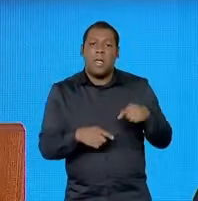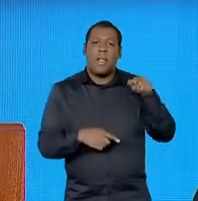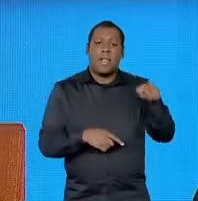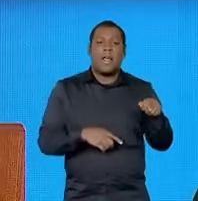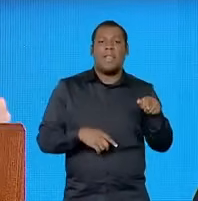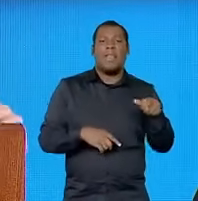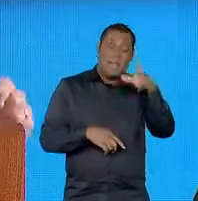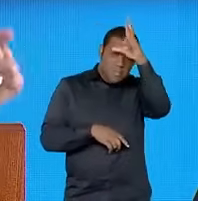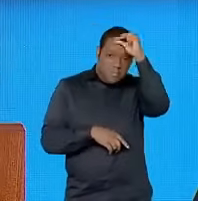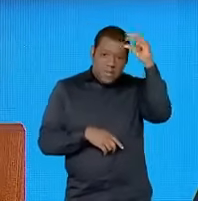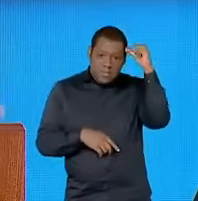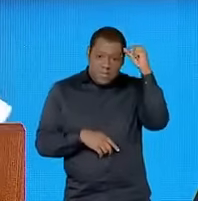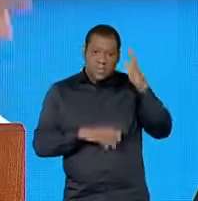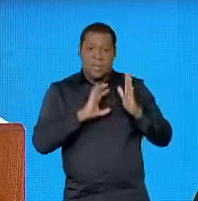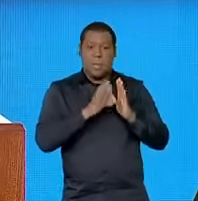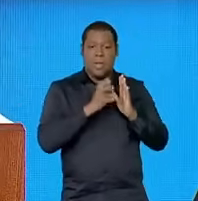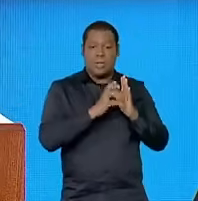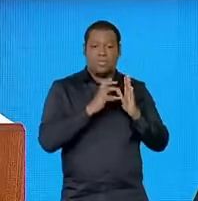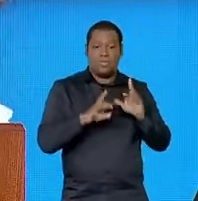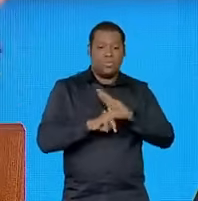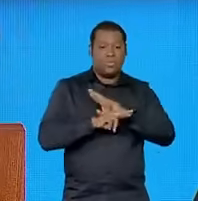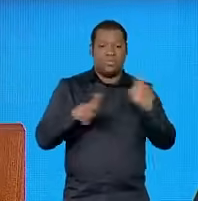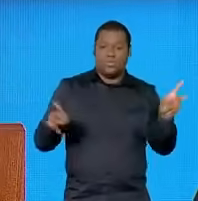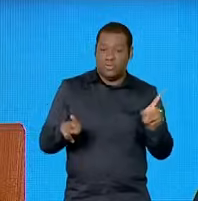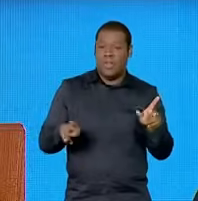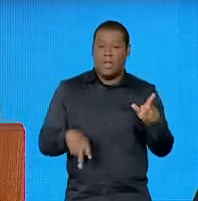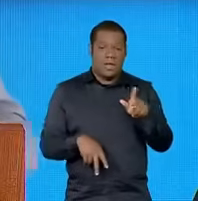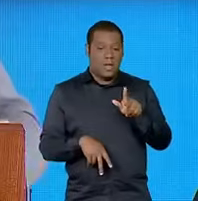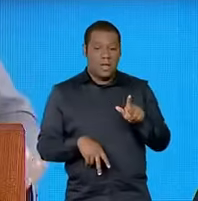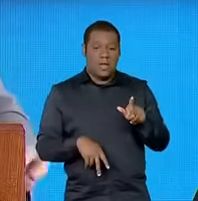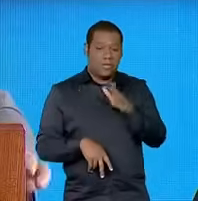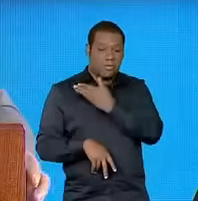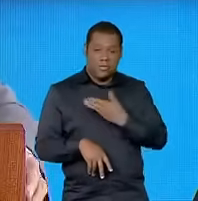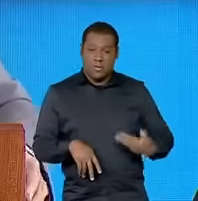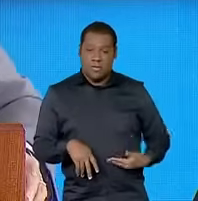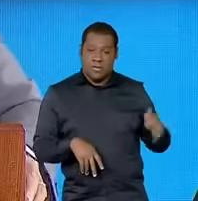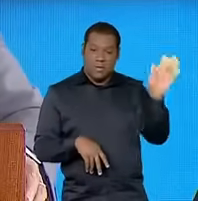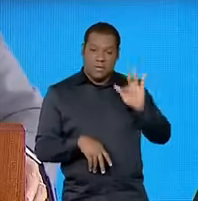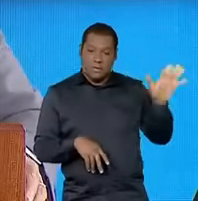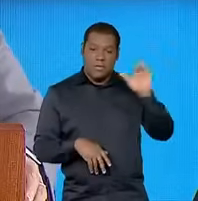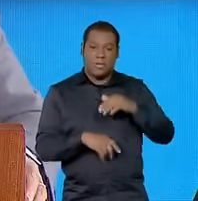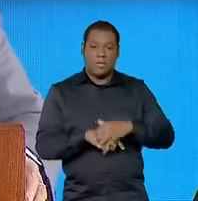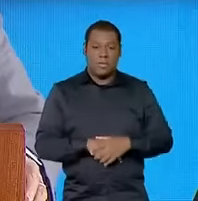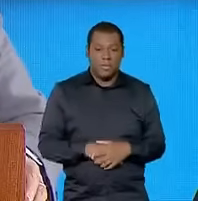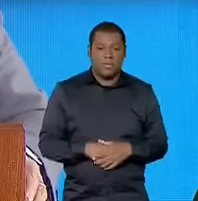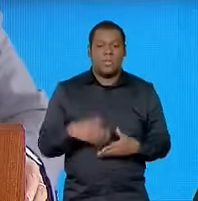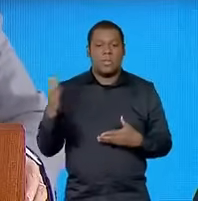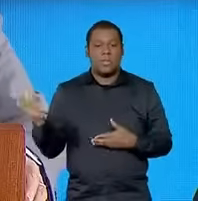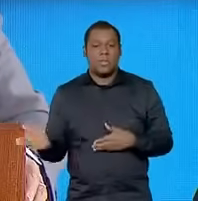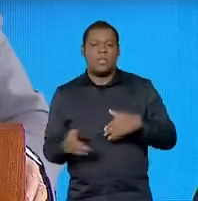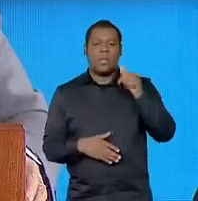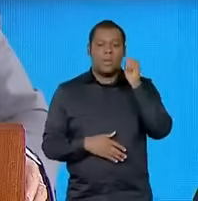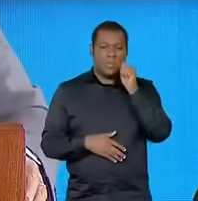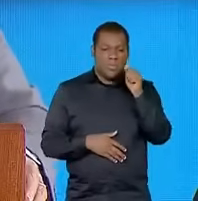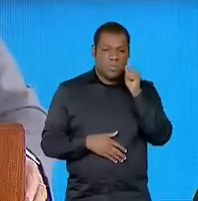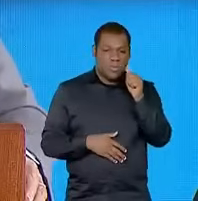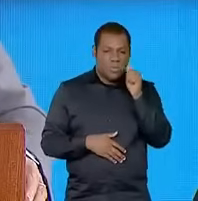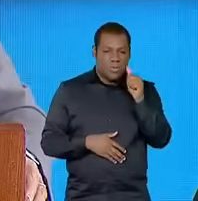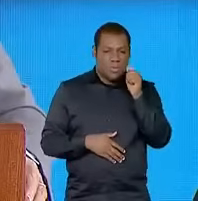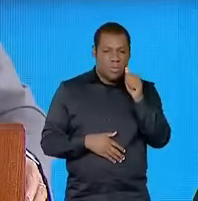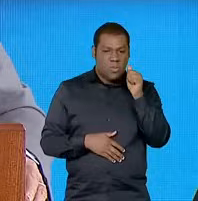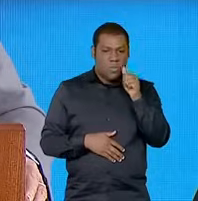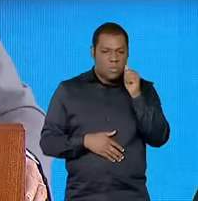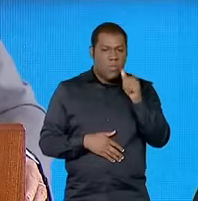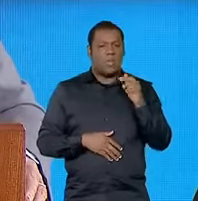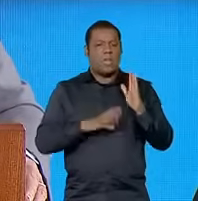Eu quero dizer isso porque a nossa prefeita, que fez uso da palavra aqui, é uma companheira do PL, que é um partido de oposição